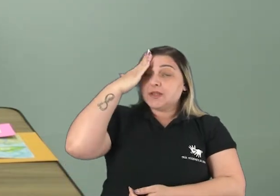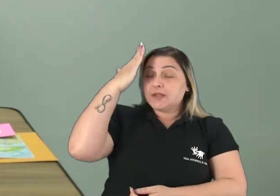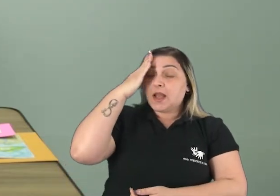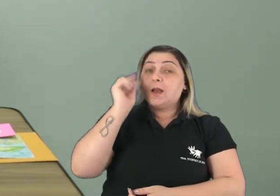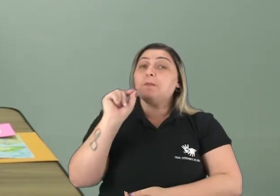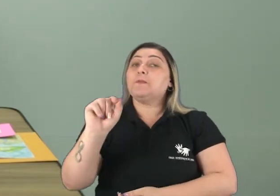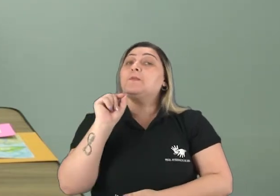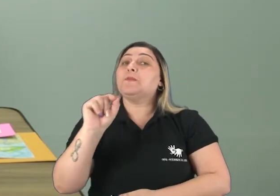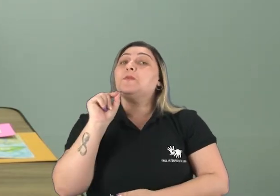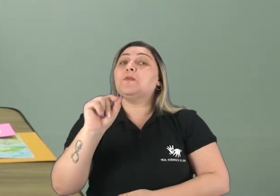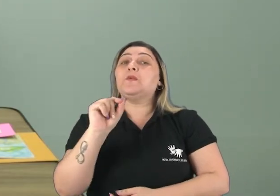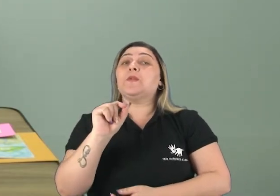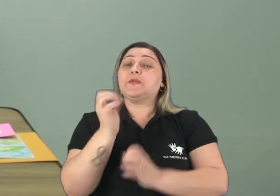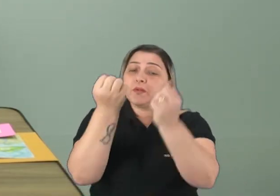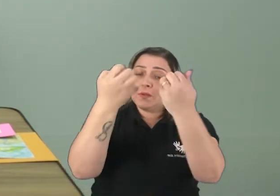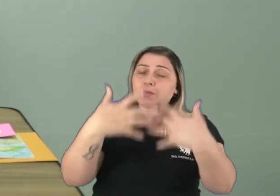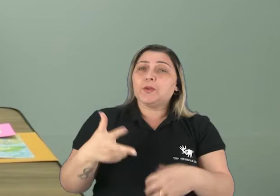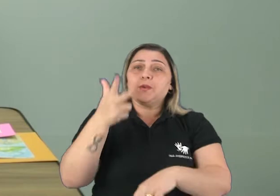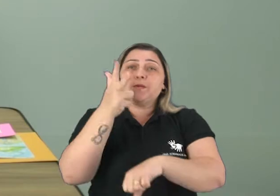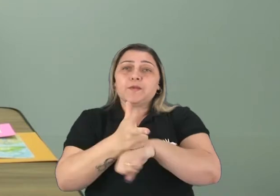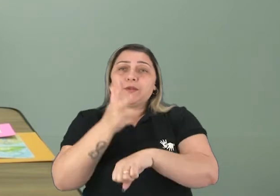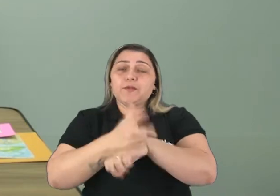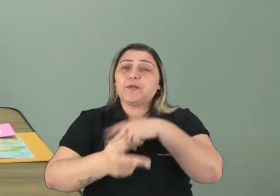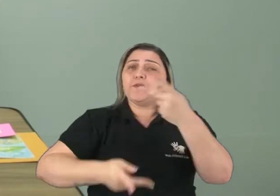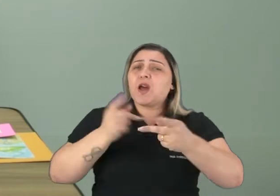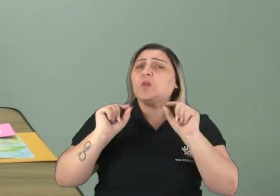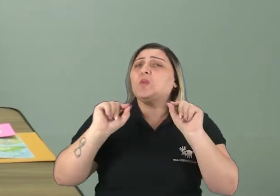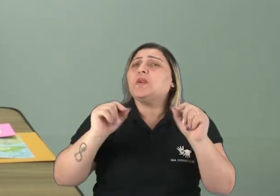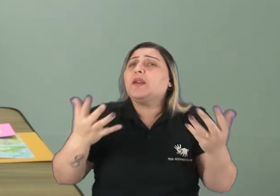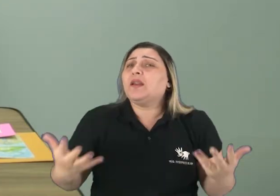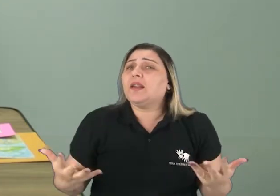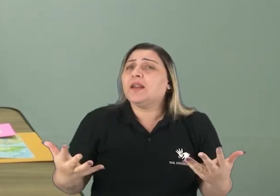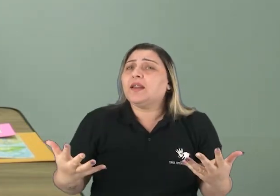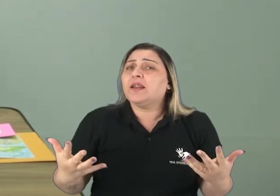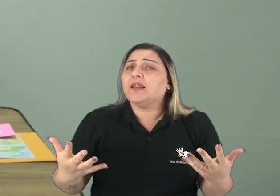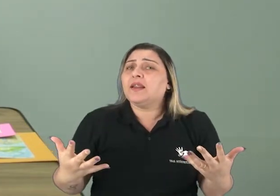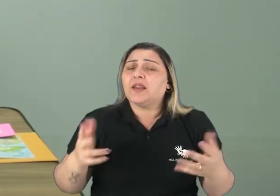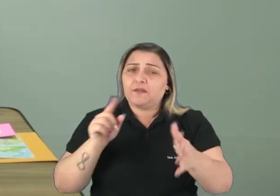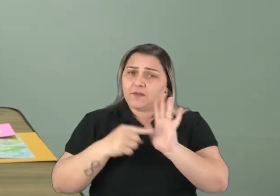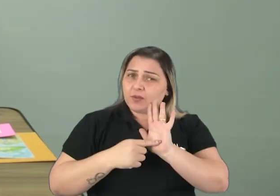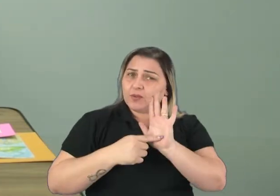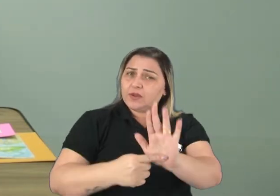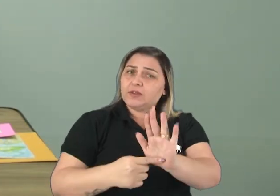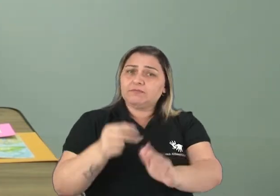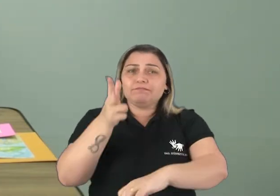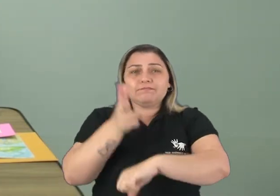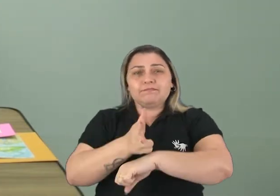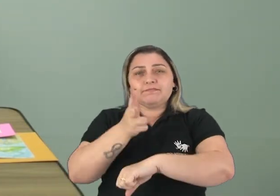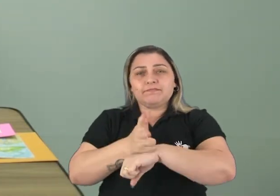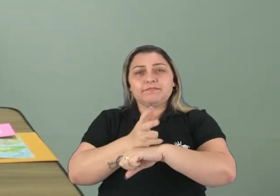do que trata o vídeo? O vídeo fala de quê? O que foi apresentado no vídeo?